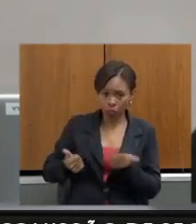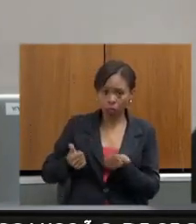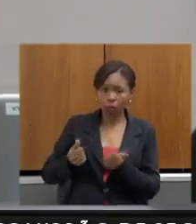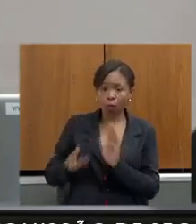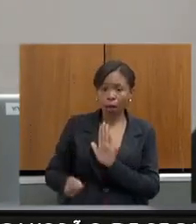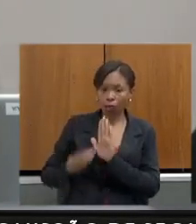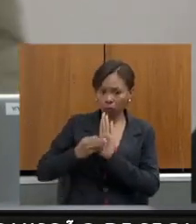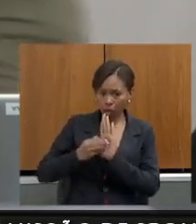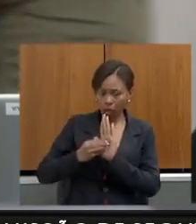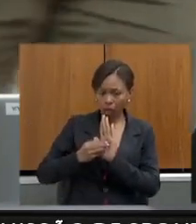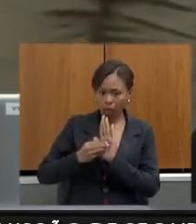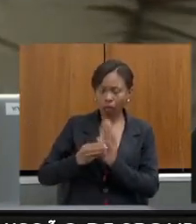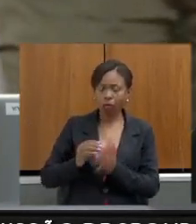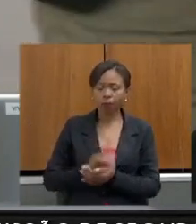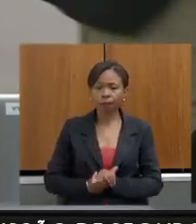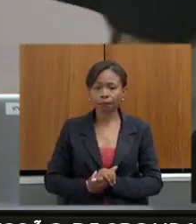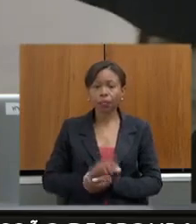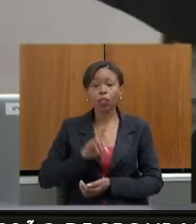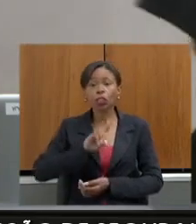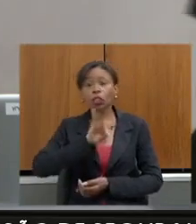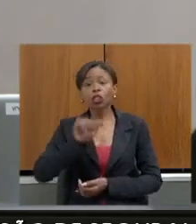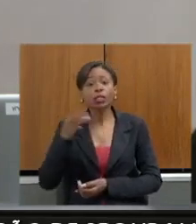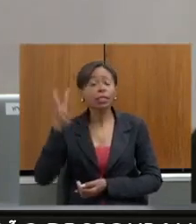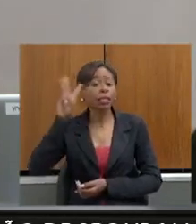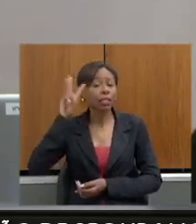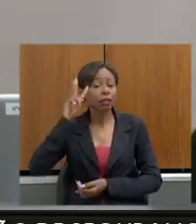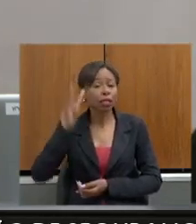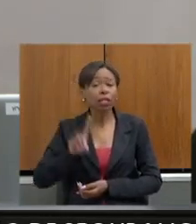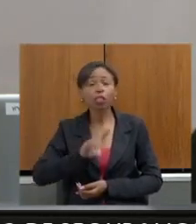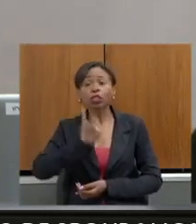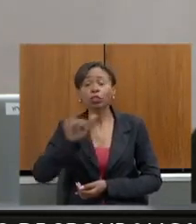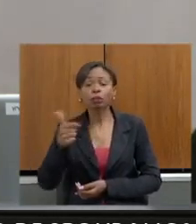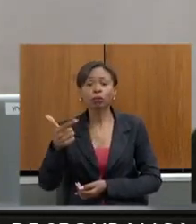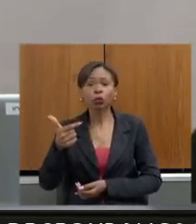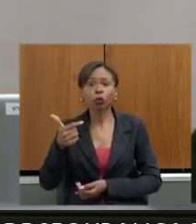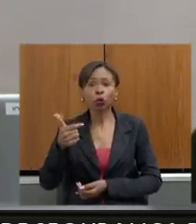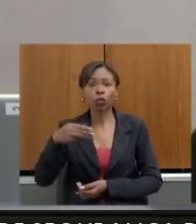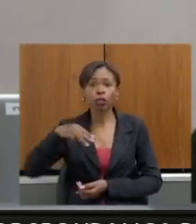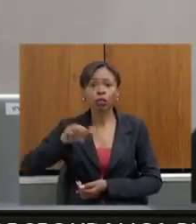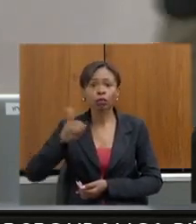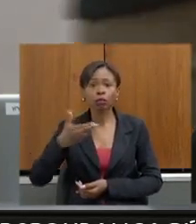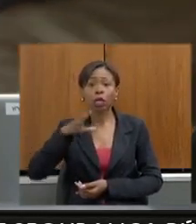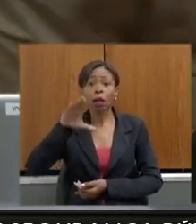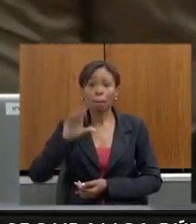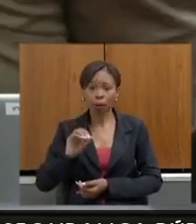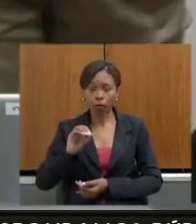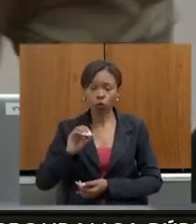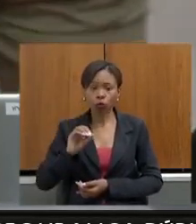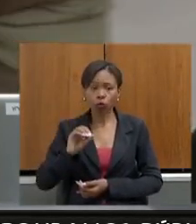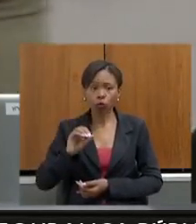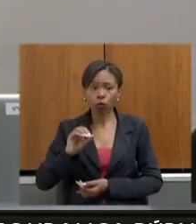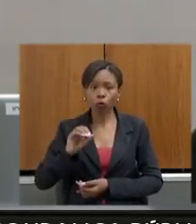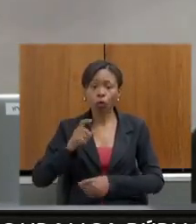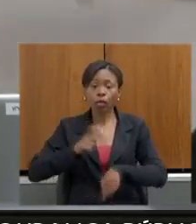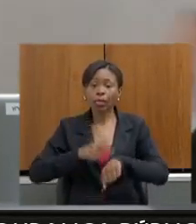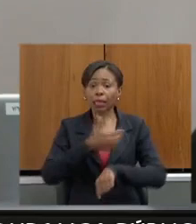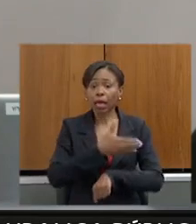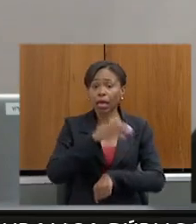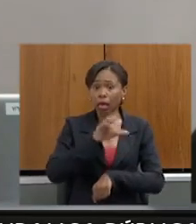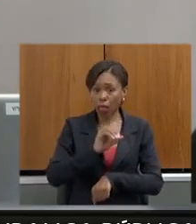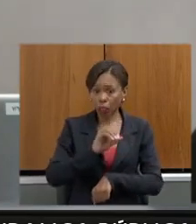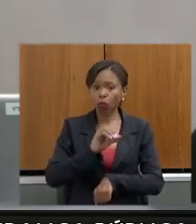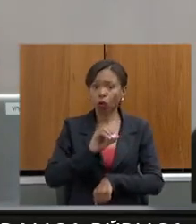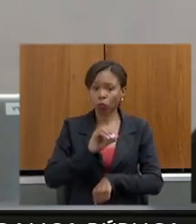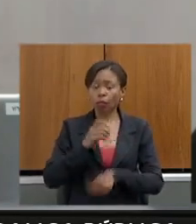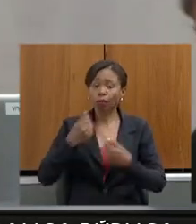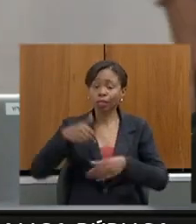previamente agendado próxima terça-feira dia doze de Março as 10 horas uma vez que nós